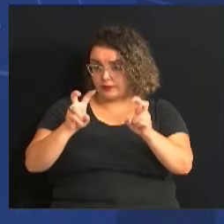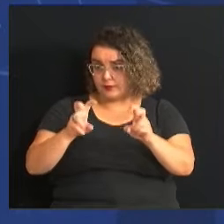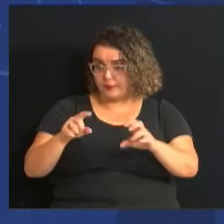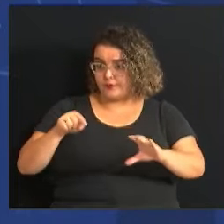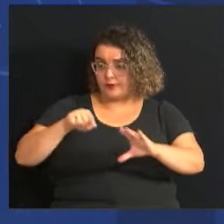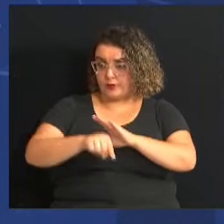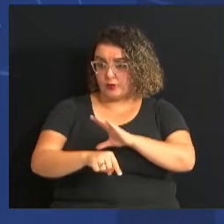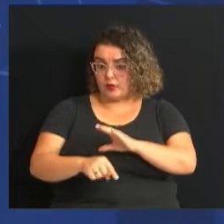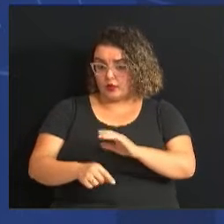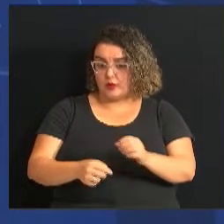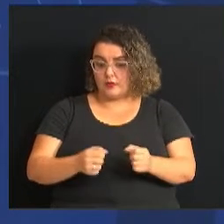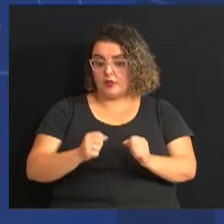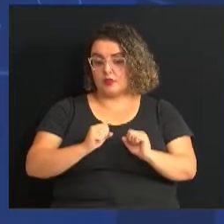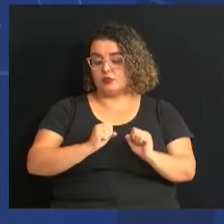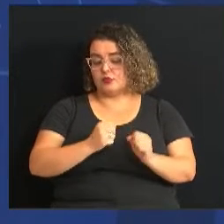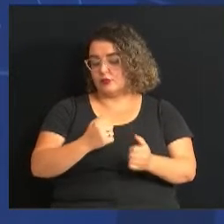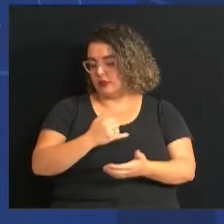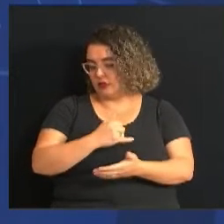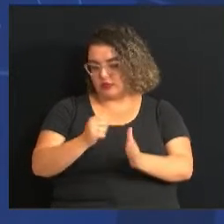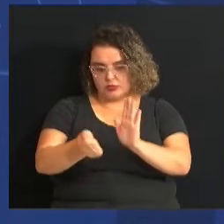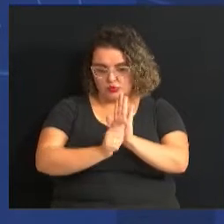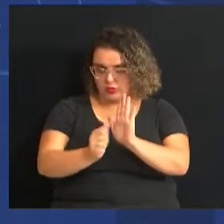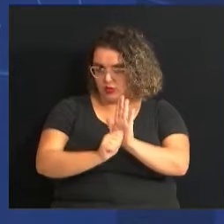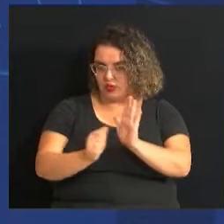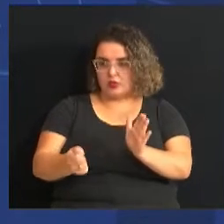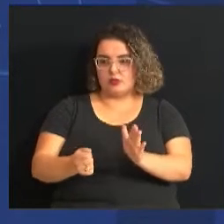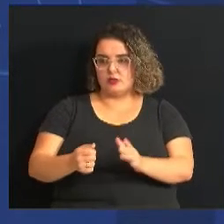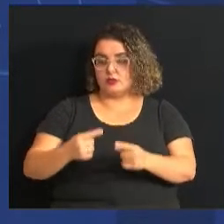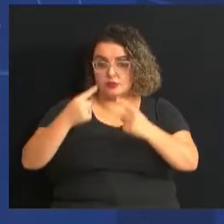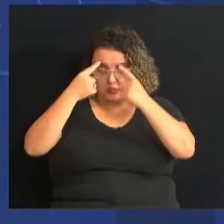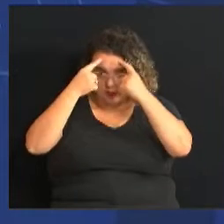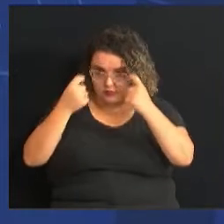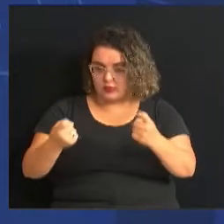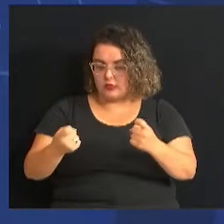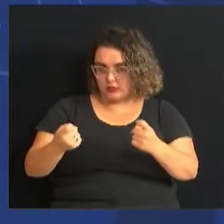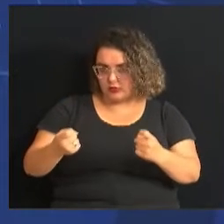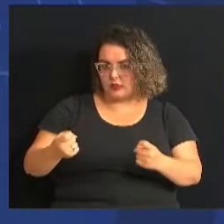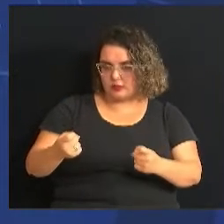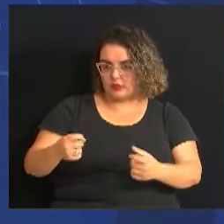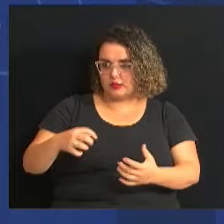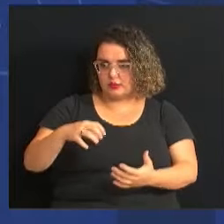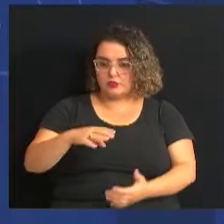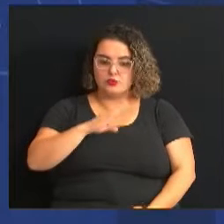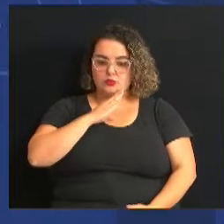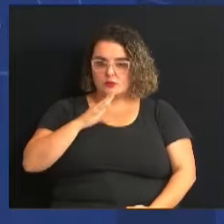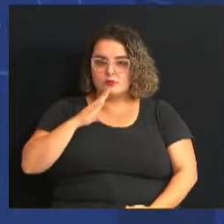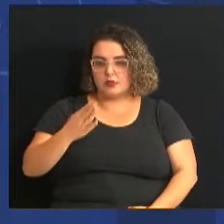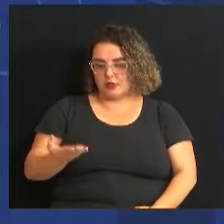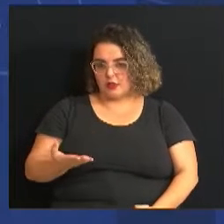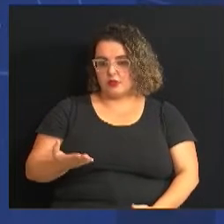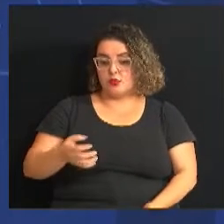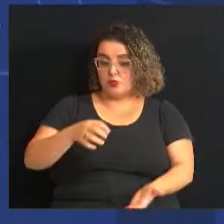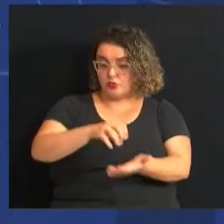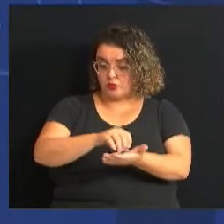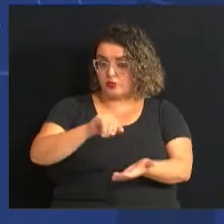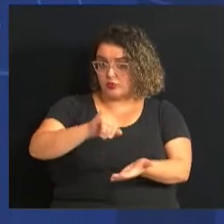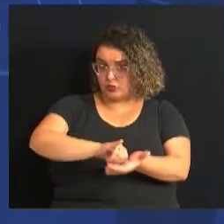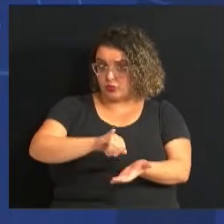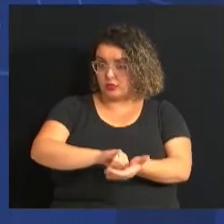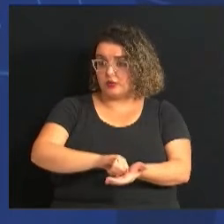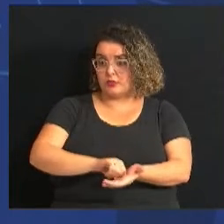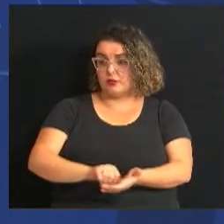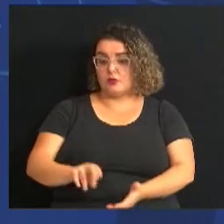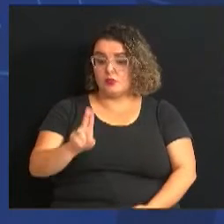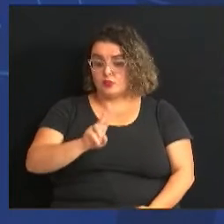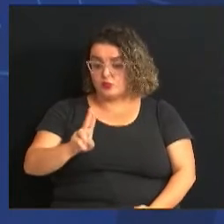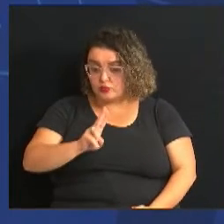drogas e da violência nos bairros. Nós sabemos que o centro da cidade ele está muito comprometido por conta do uso e abuso de